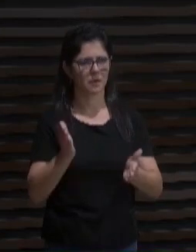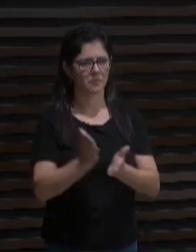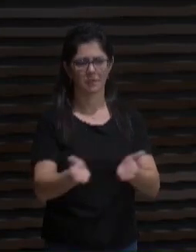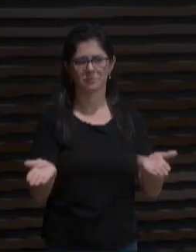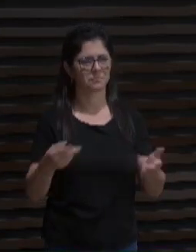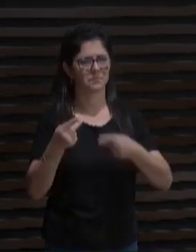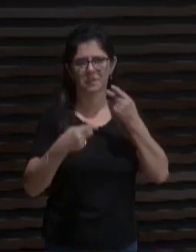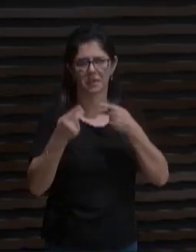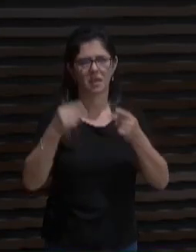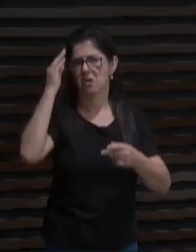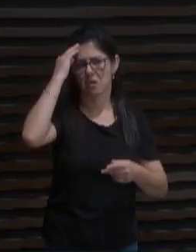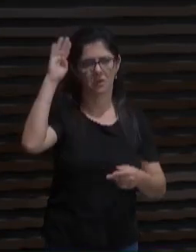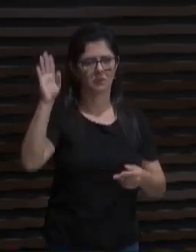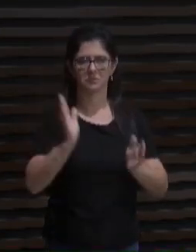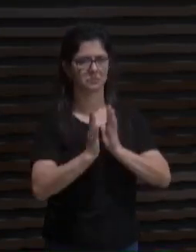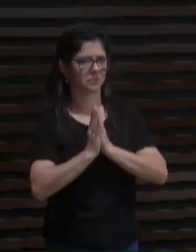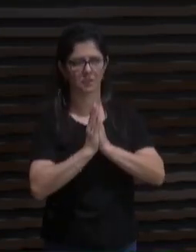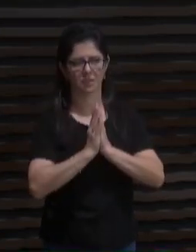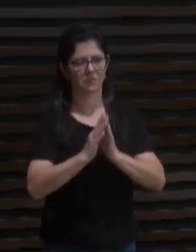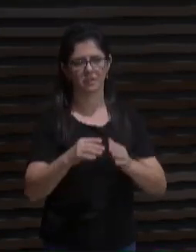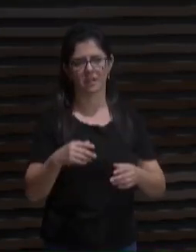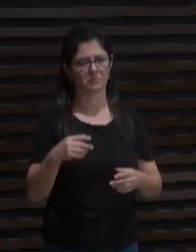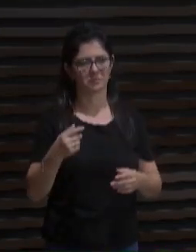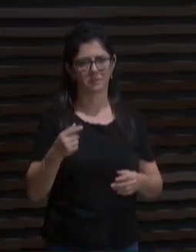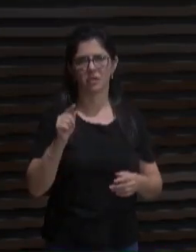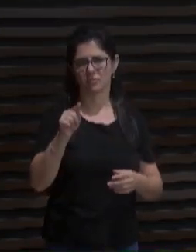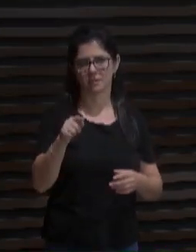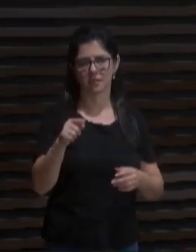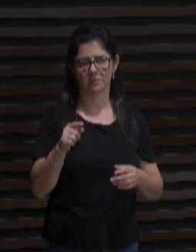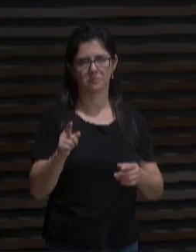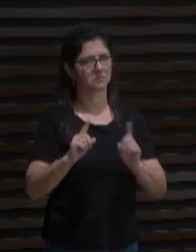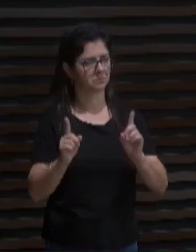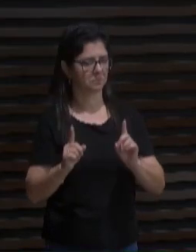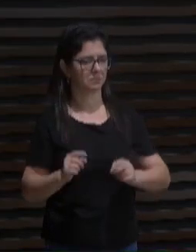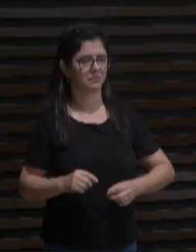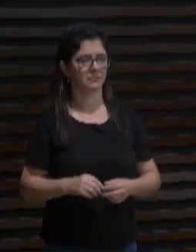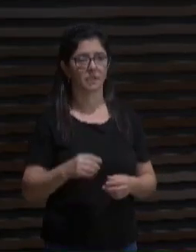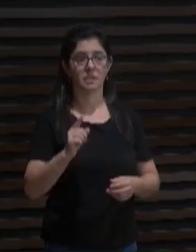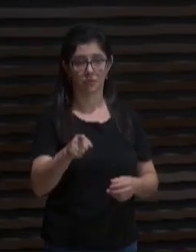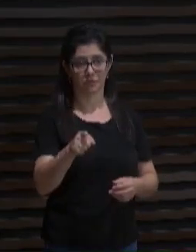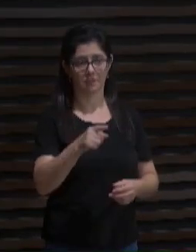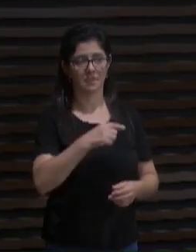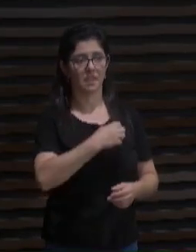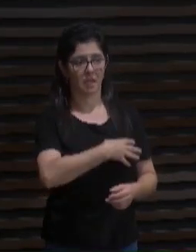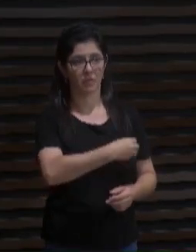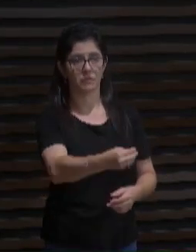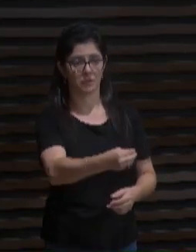gosto daquele irmão. Não, irmão, todos nós, você é filho? Se você é filho, você